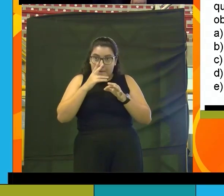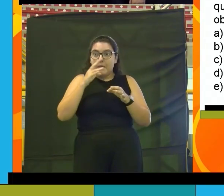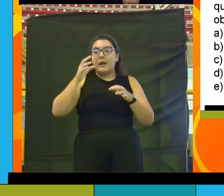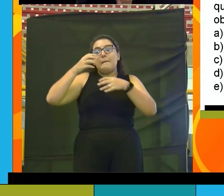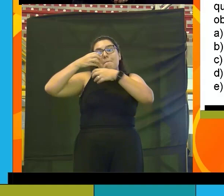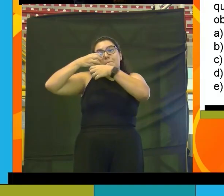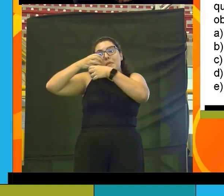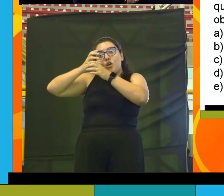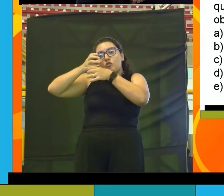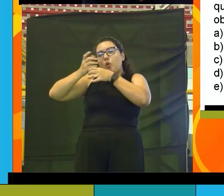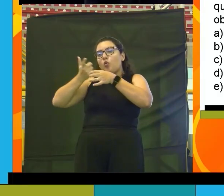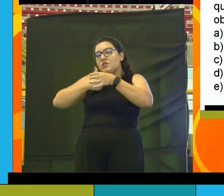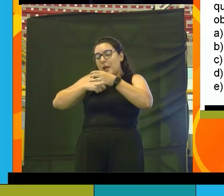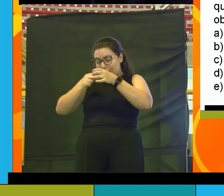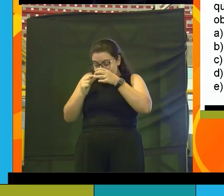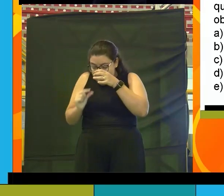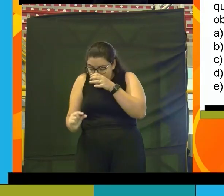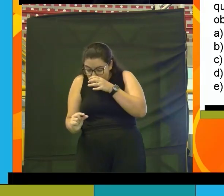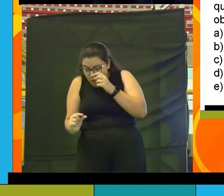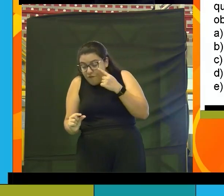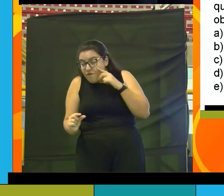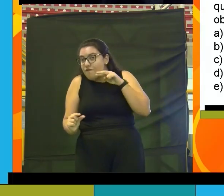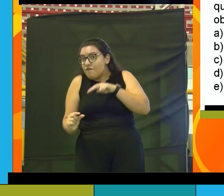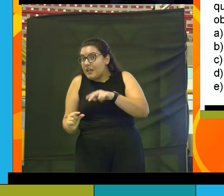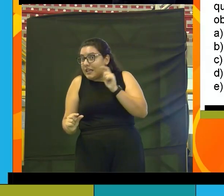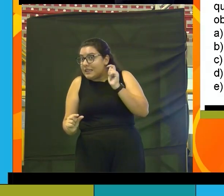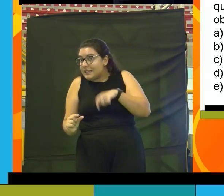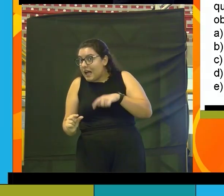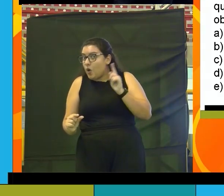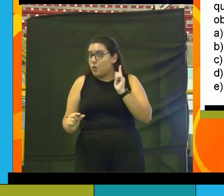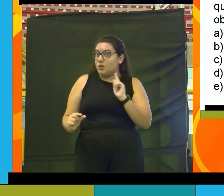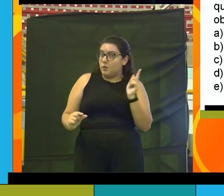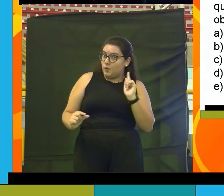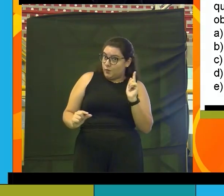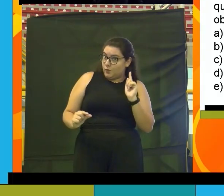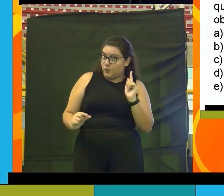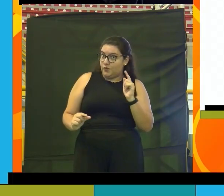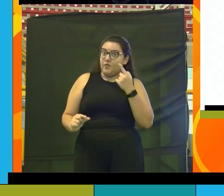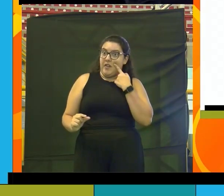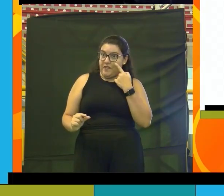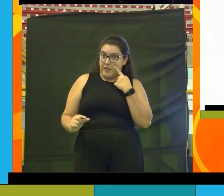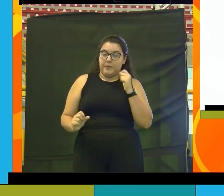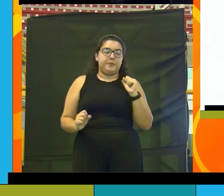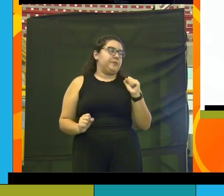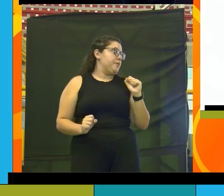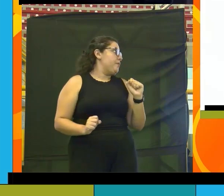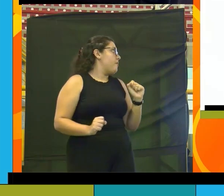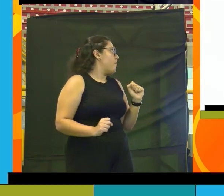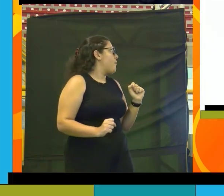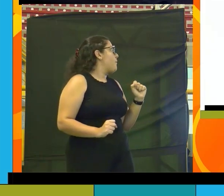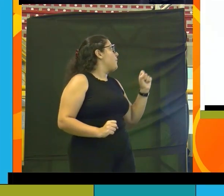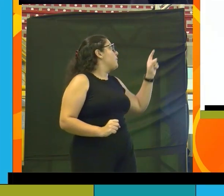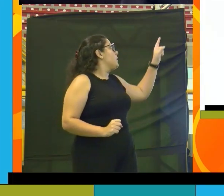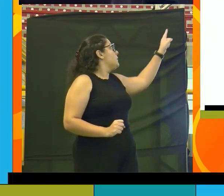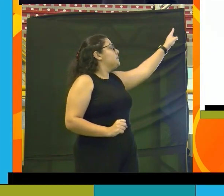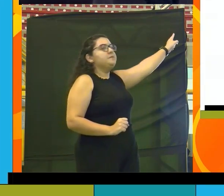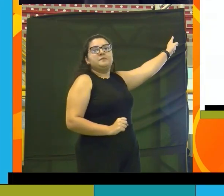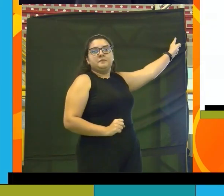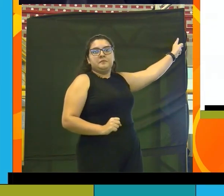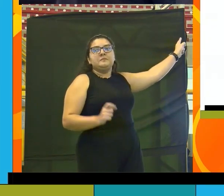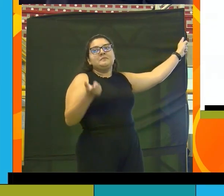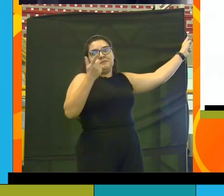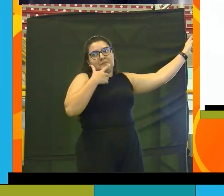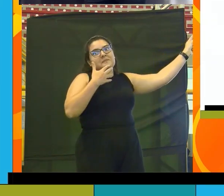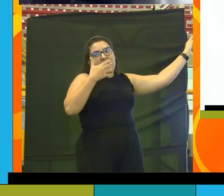esse microscópio? Galera, ele vai me... olha só essa imagem. Nessa imagem mais ampliada